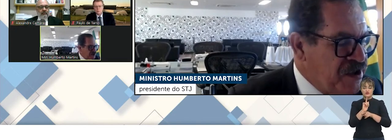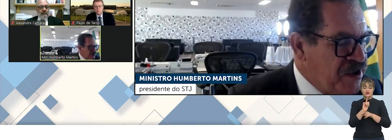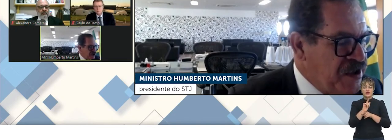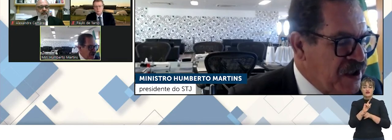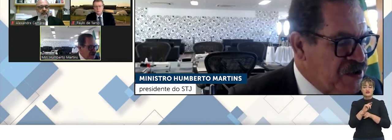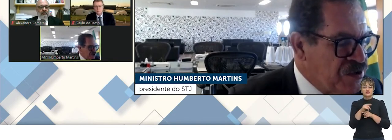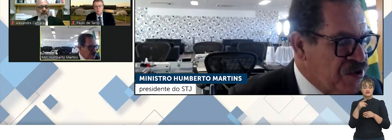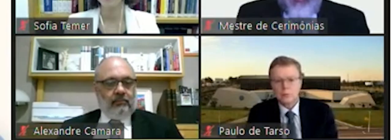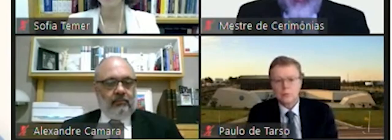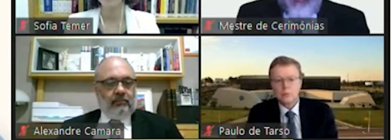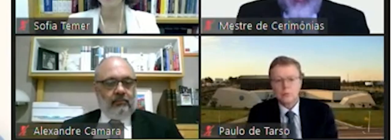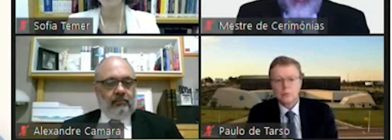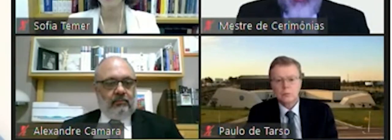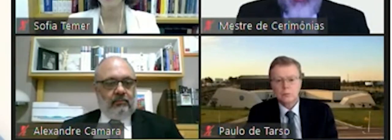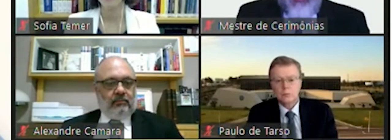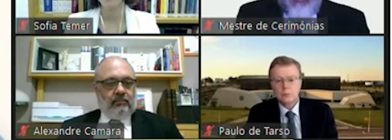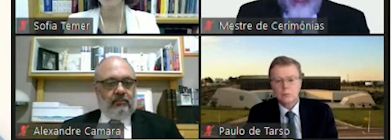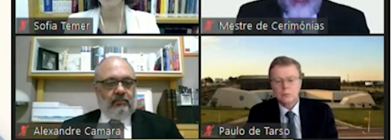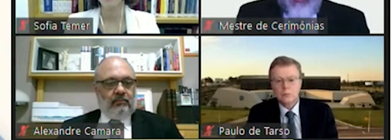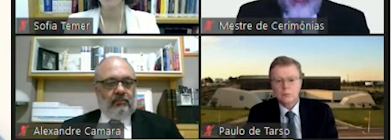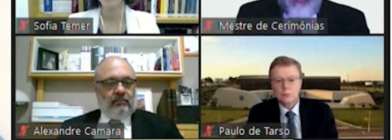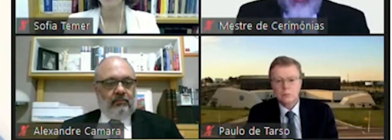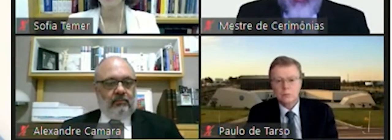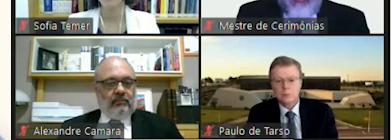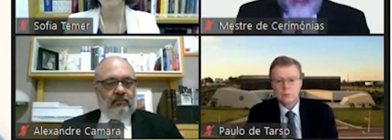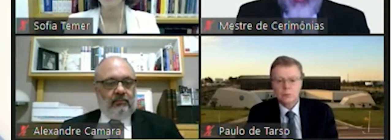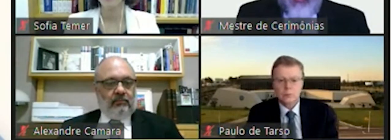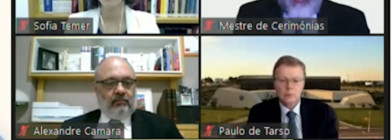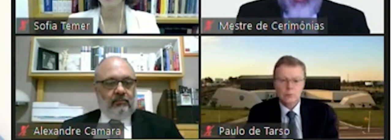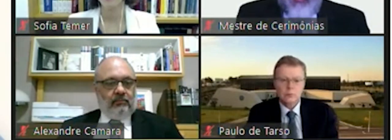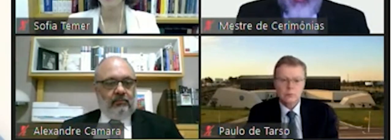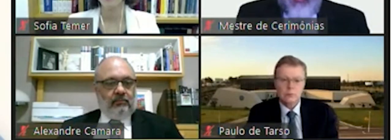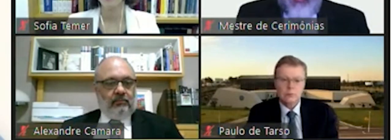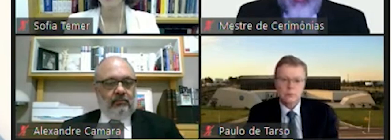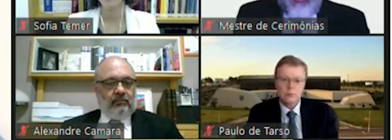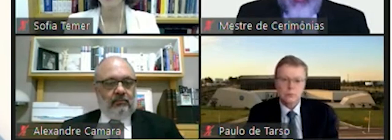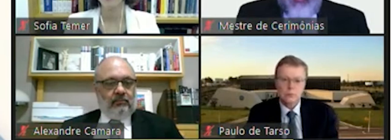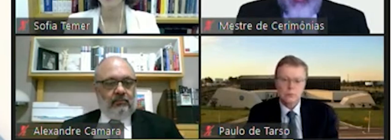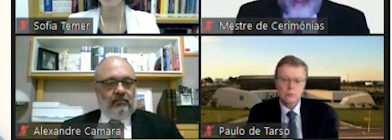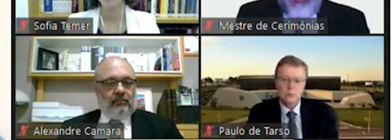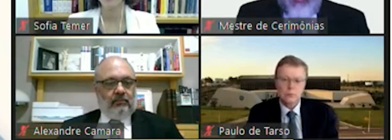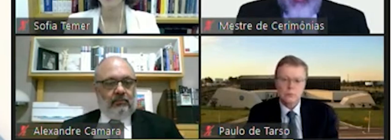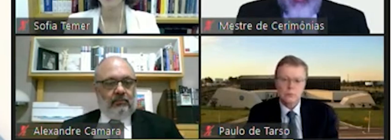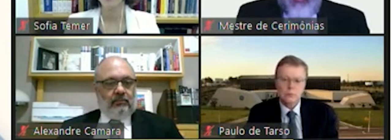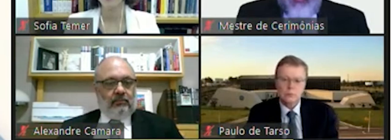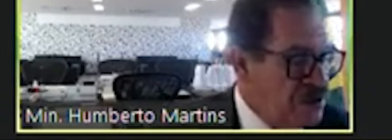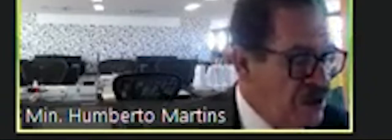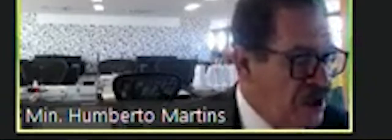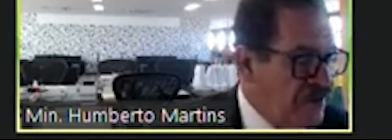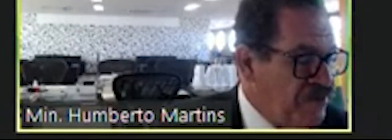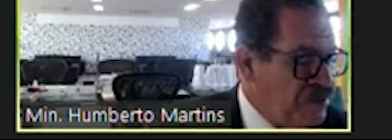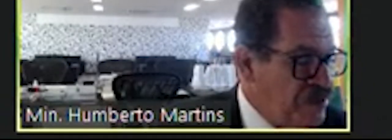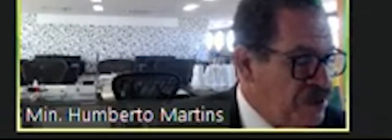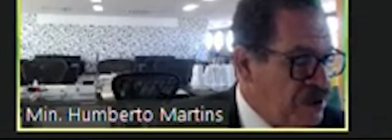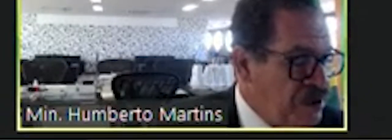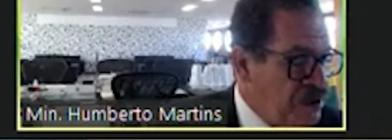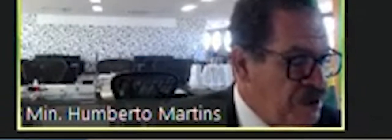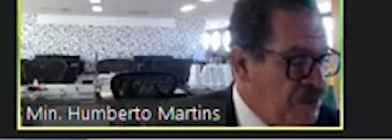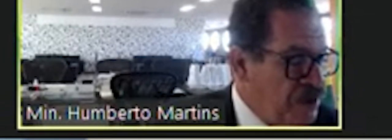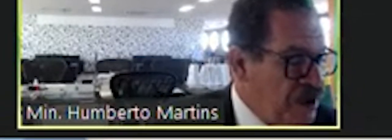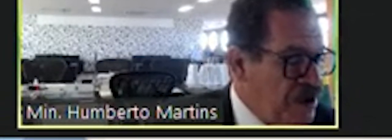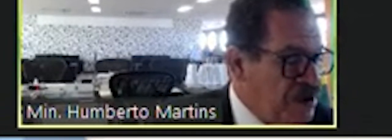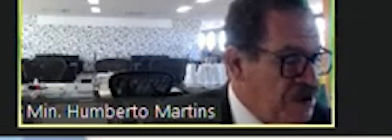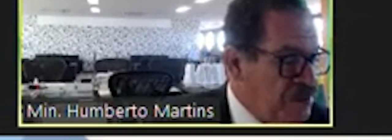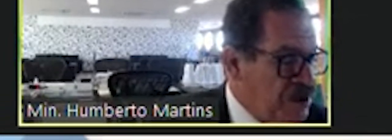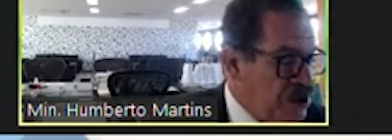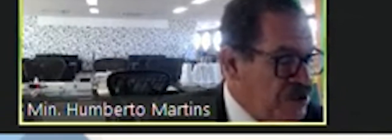de consolidação do incidente de resolução de demandas repetitivas no sistema de precedentes. Conhecido como